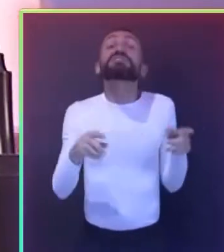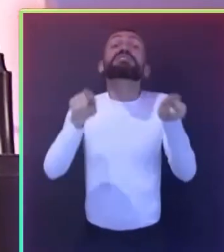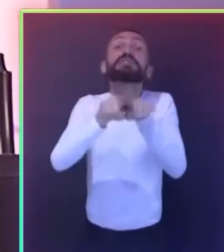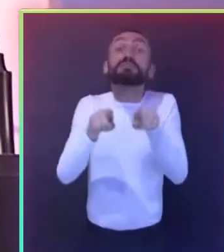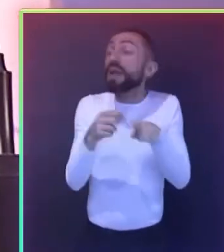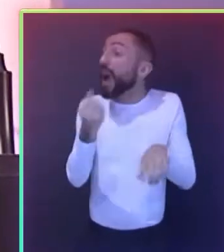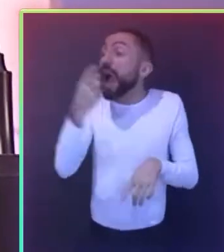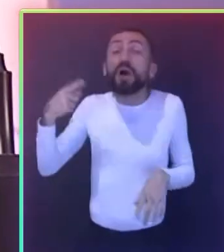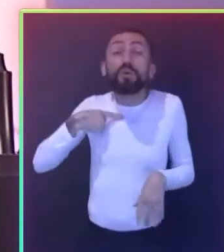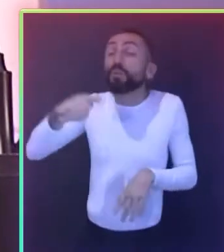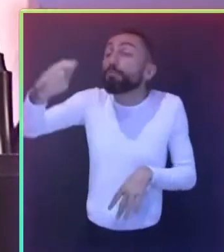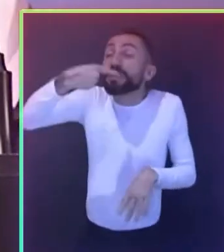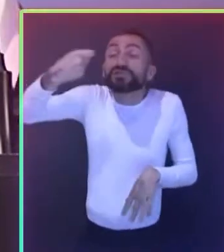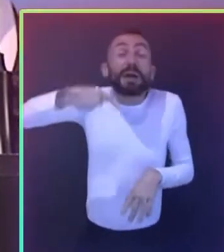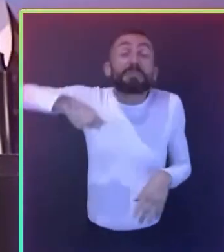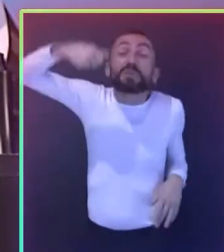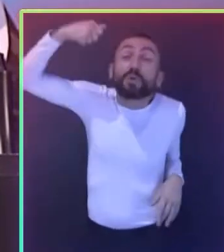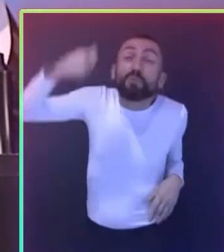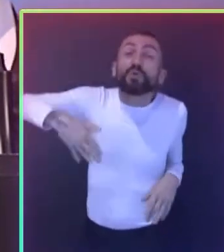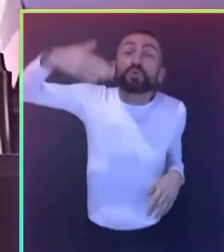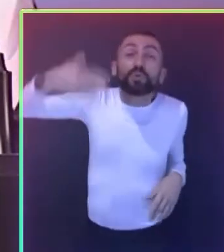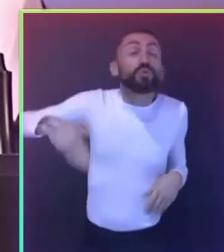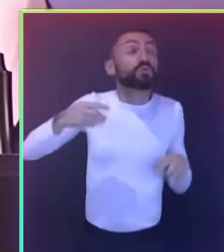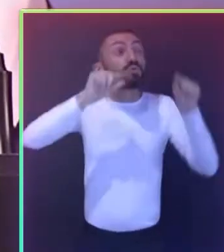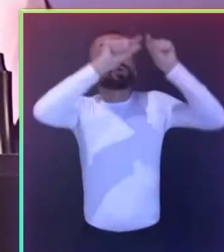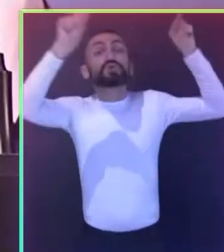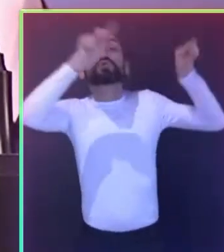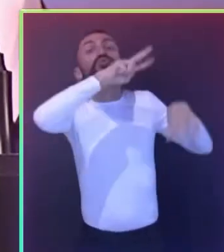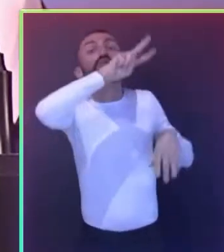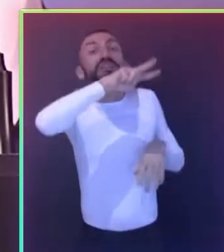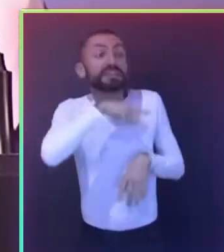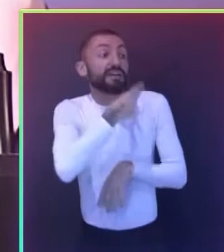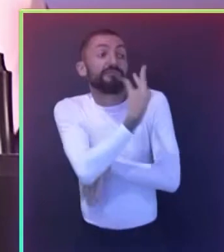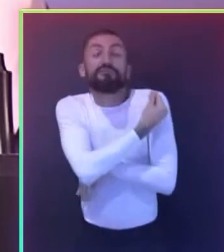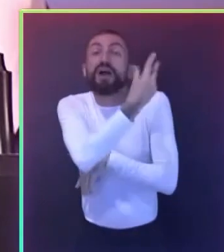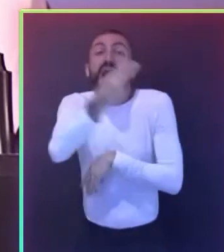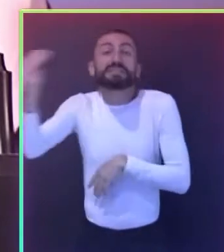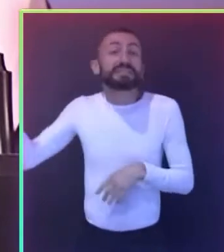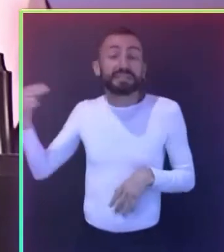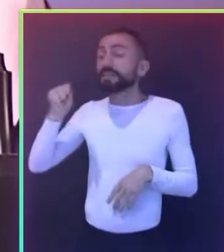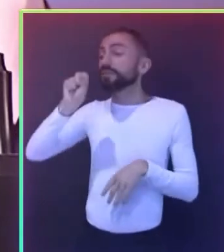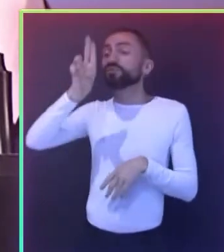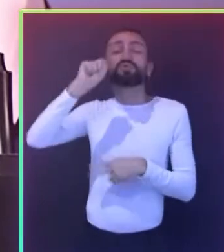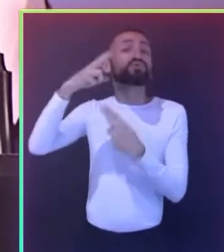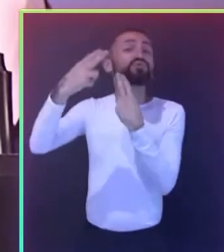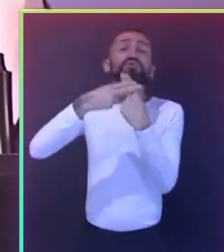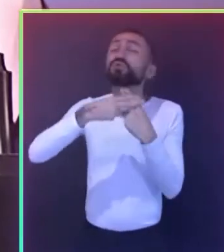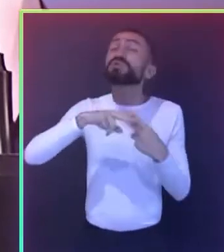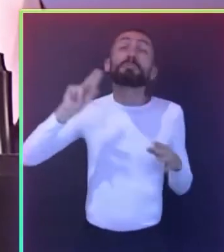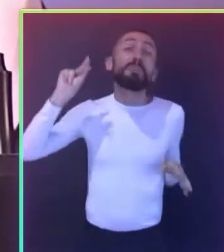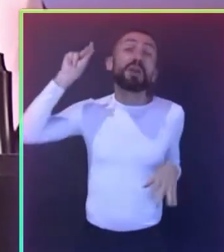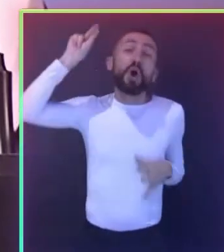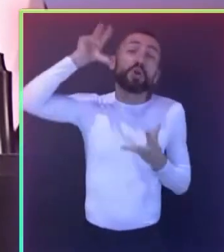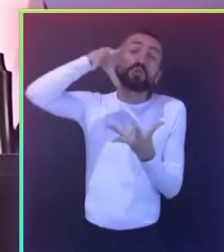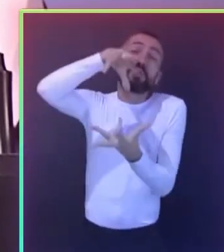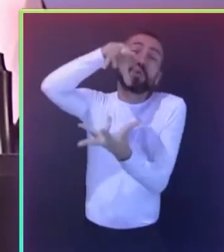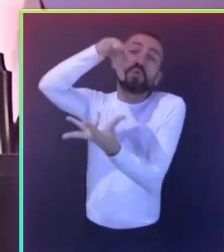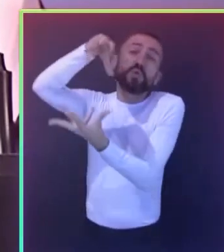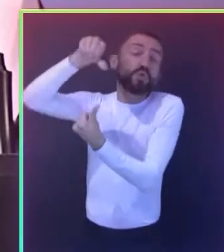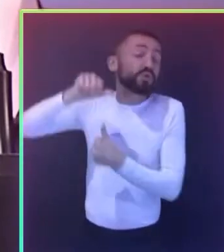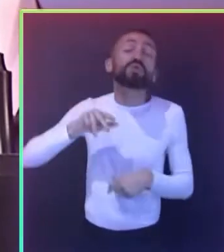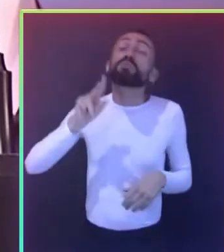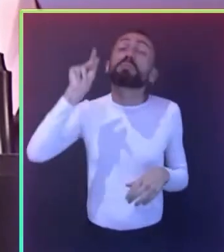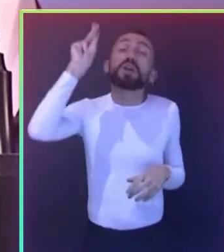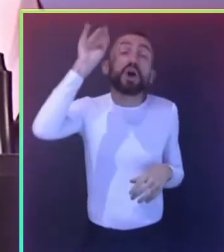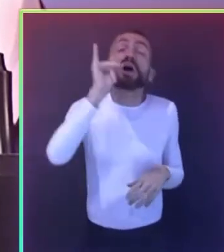custo do Instituto Butantan das vacinas o SUS é o mais bem desenhado o sistema de saúde do mundo uma hora exemplo